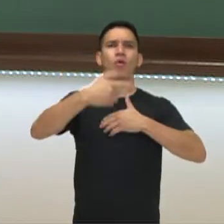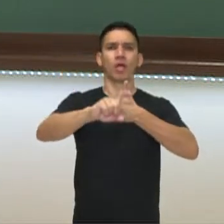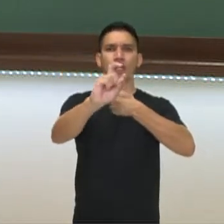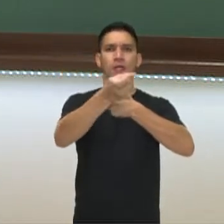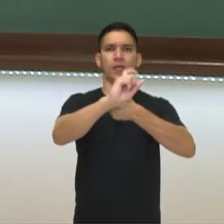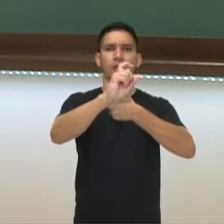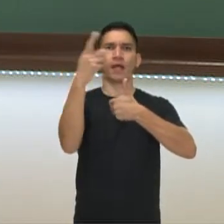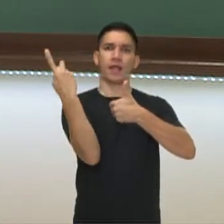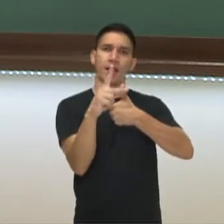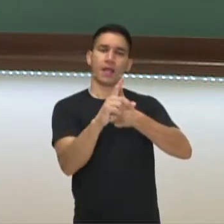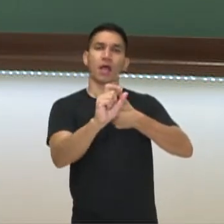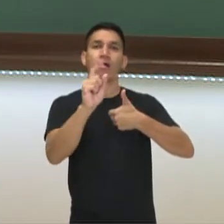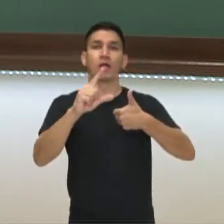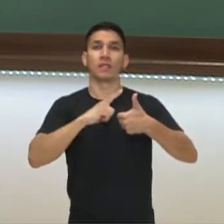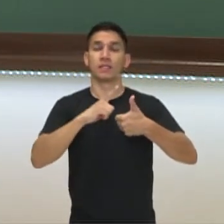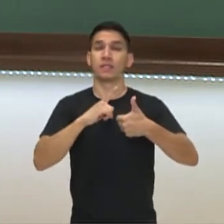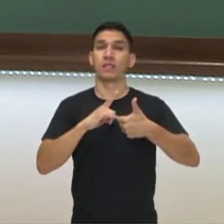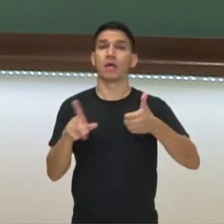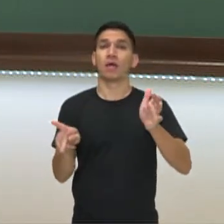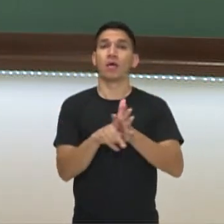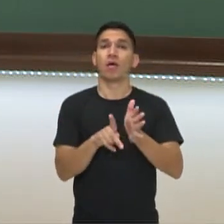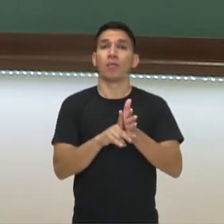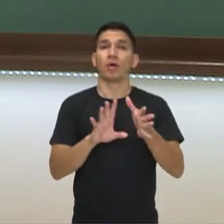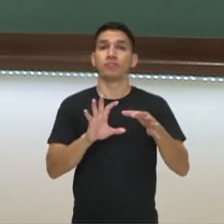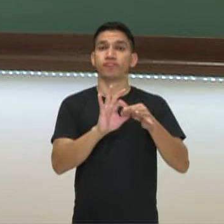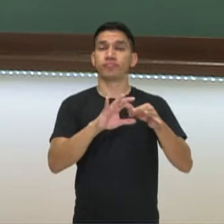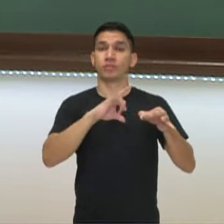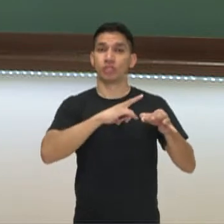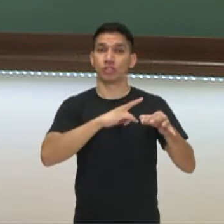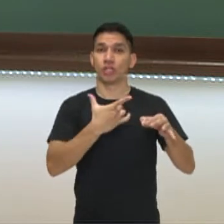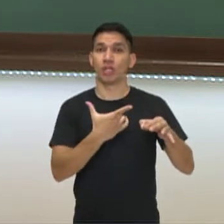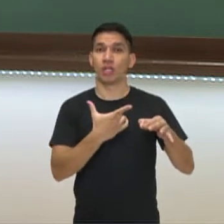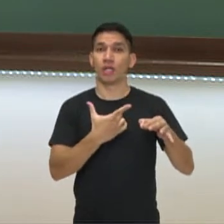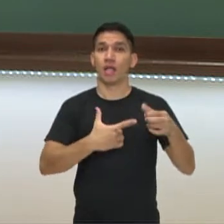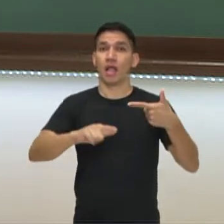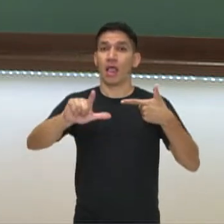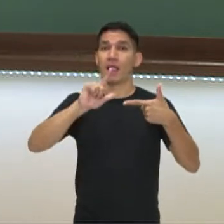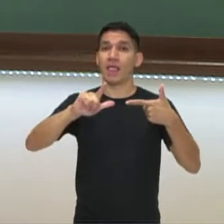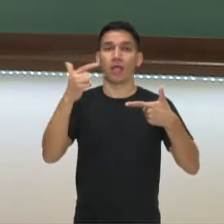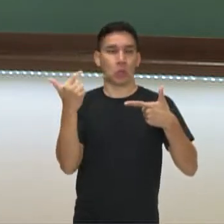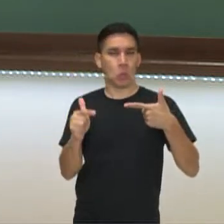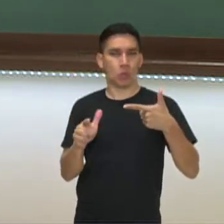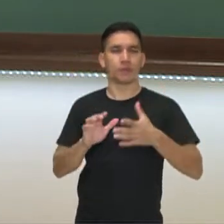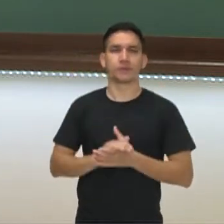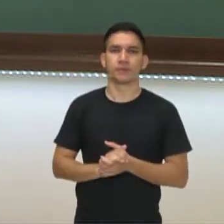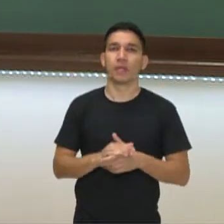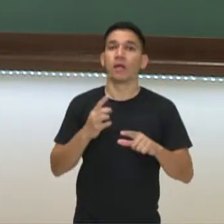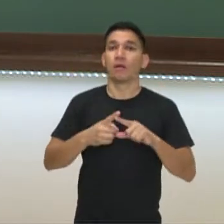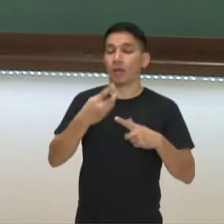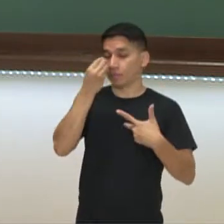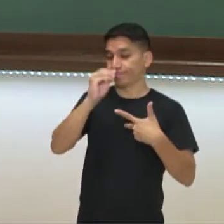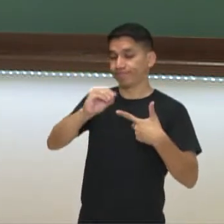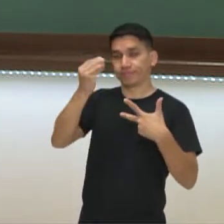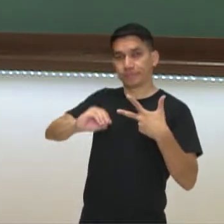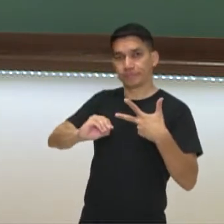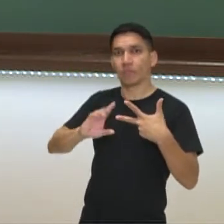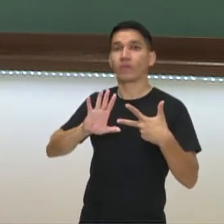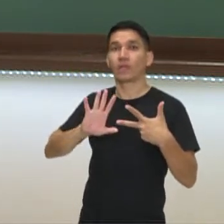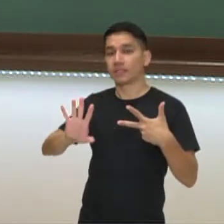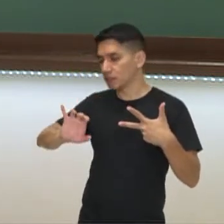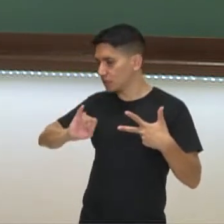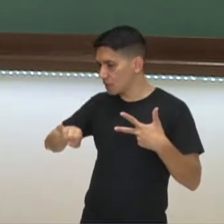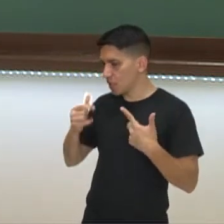exerce-o de maneira ilegítima, uma vez que fere os demais poderes. Isso é muito importante. Como ele não dialoga